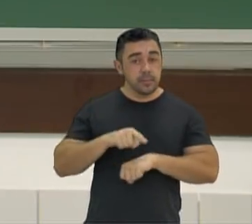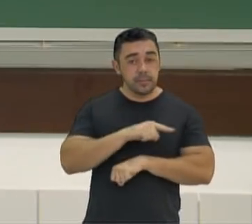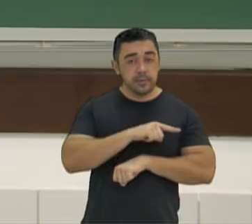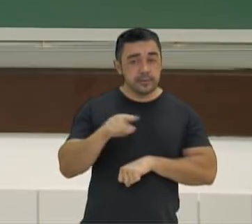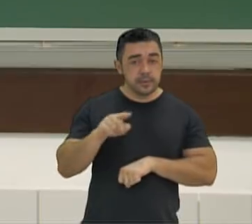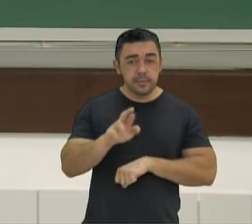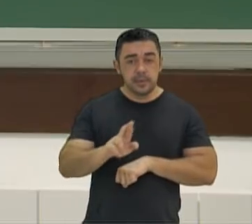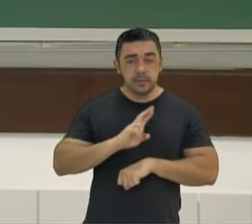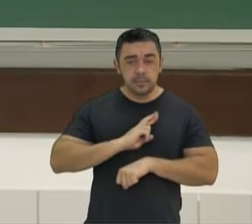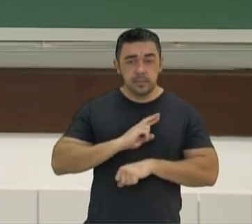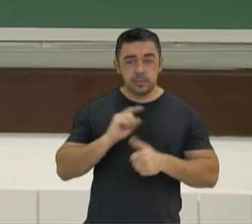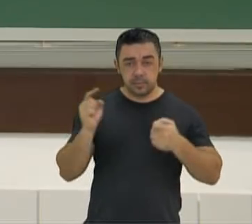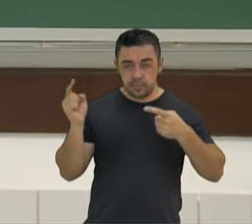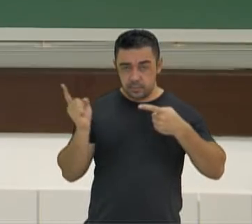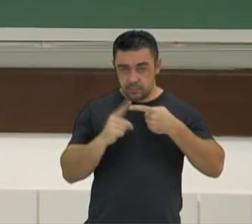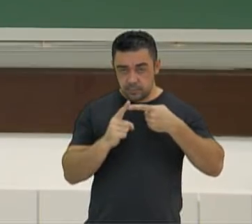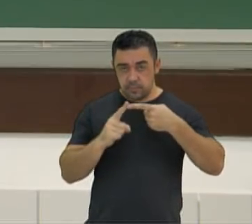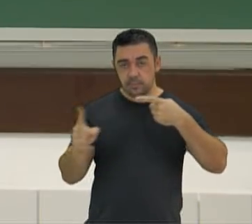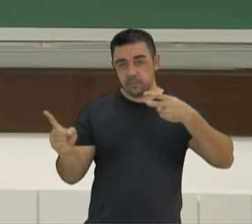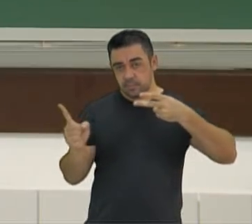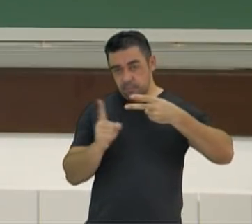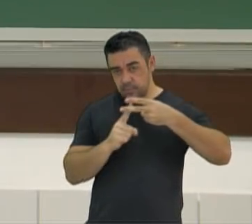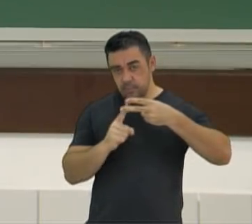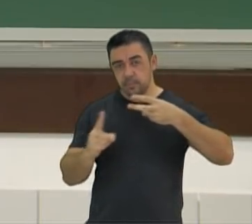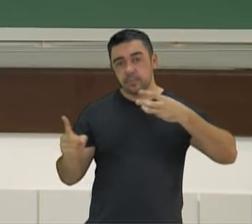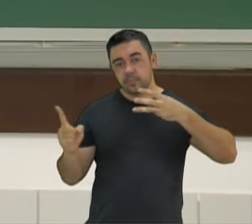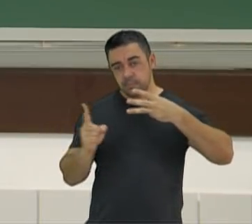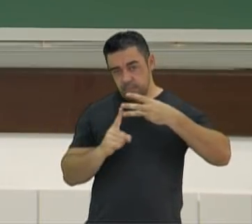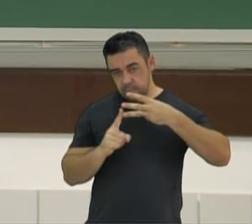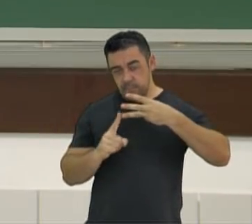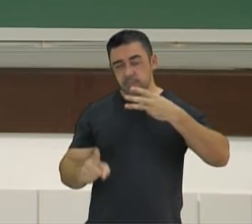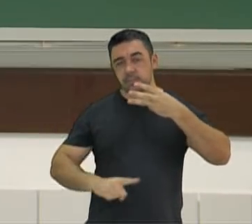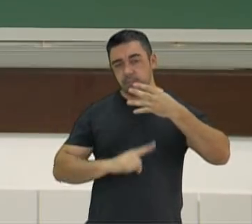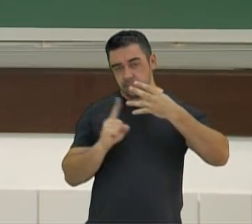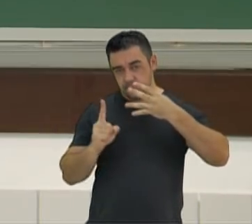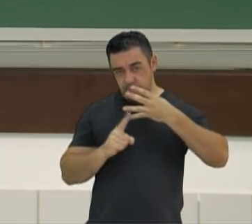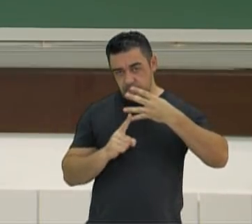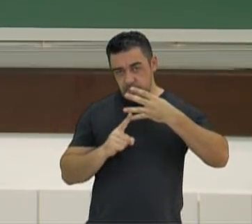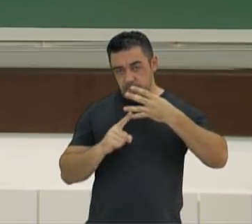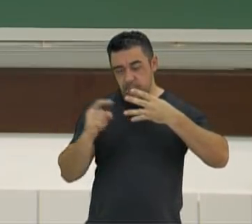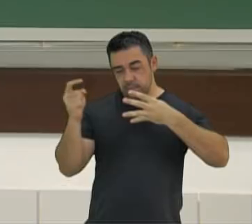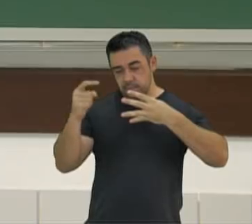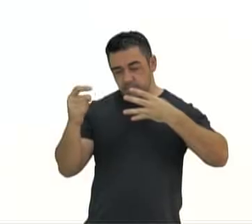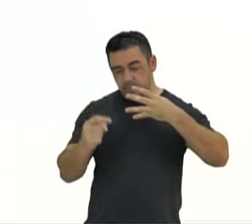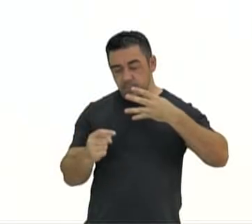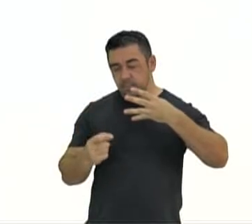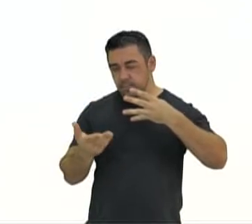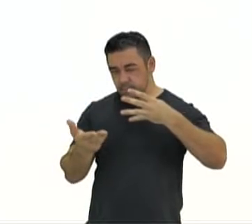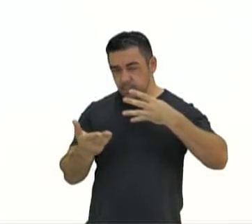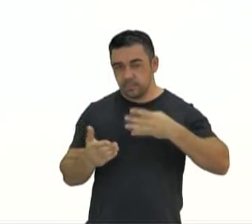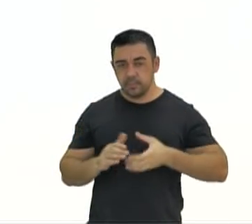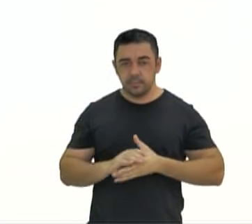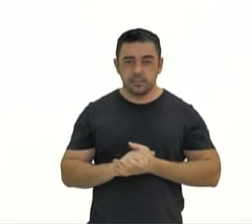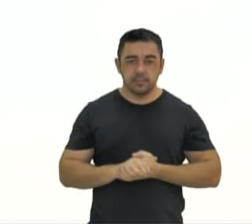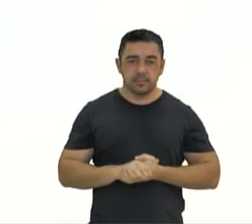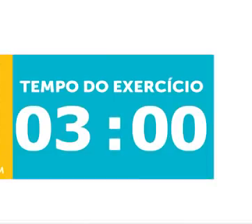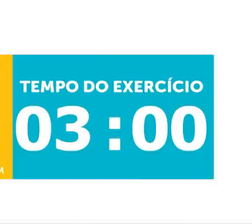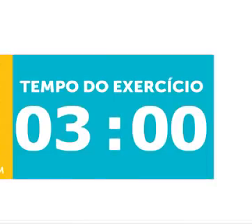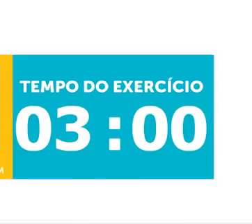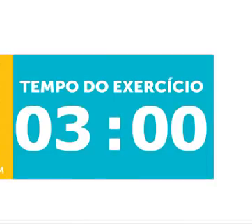responderem. Quantas faces laterais? Quantas bases? Quantos vértices? E quantas arestas?